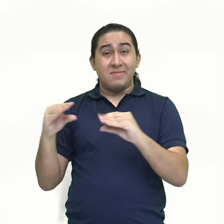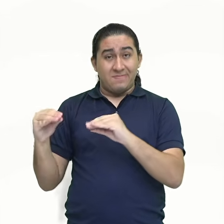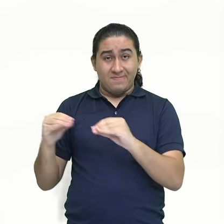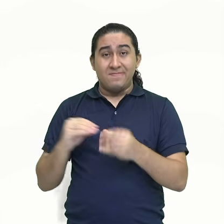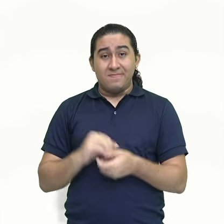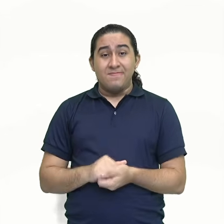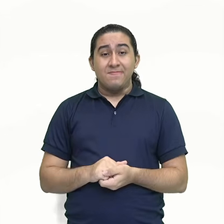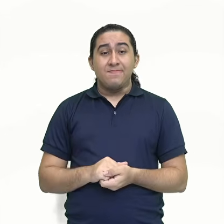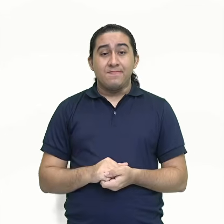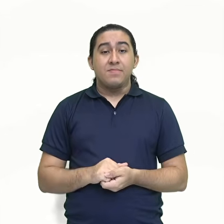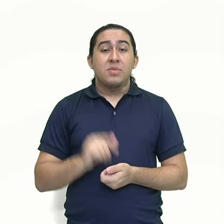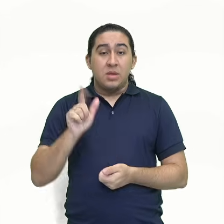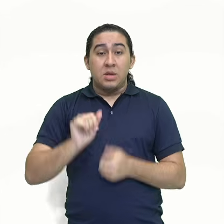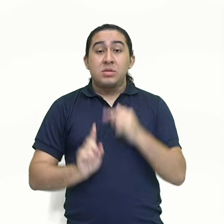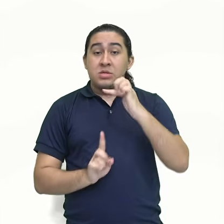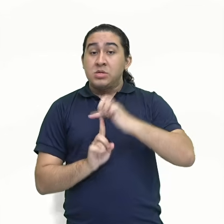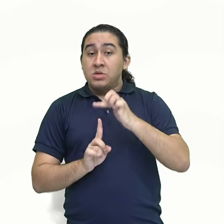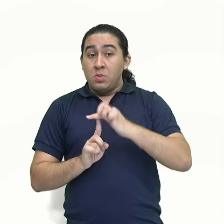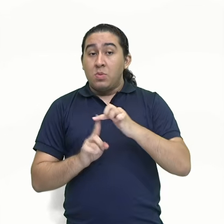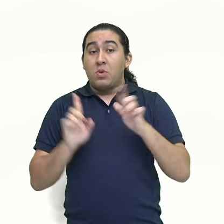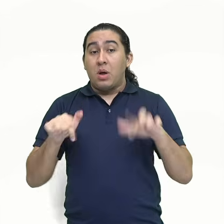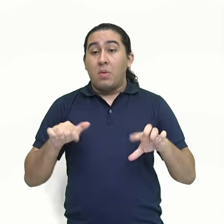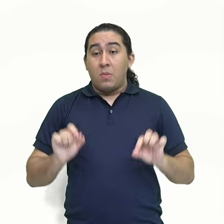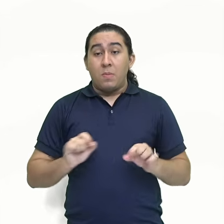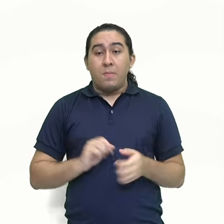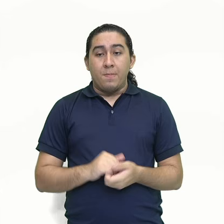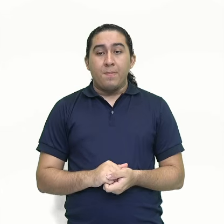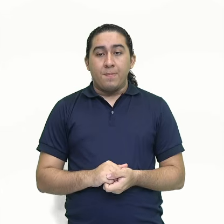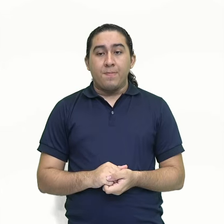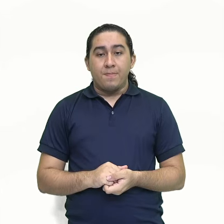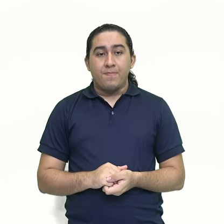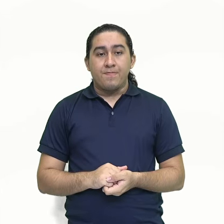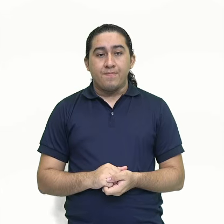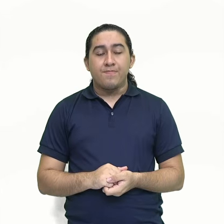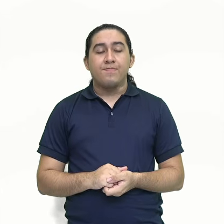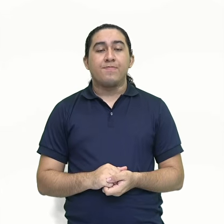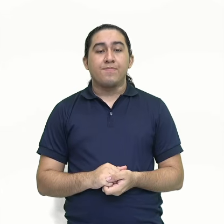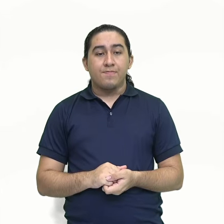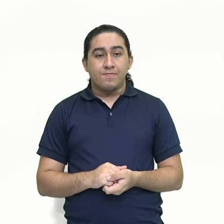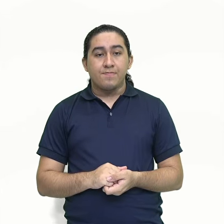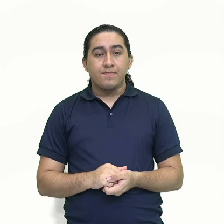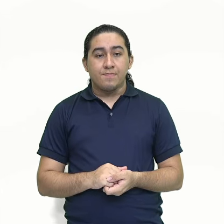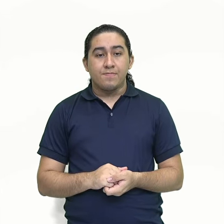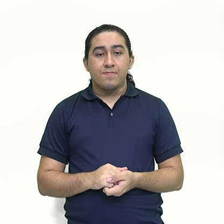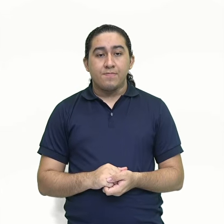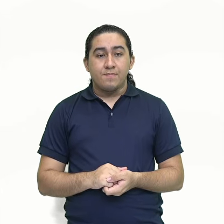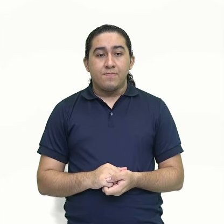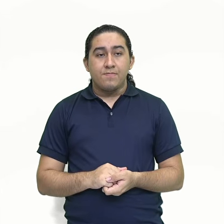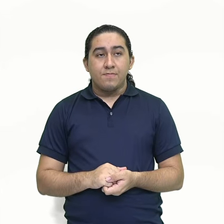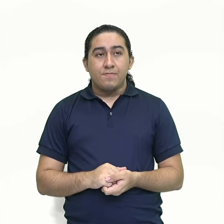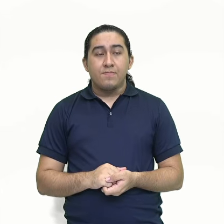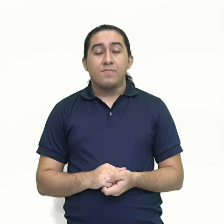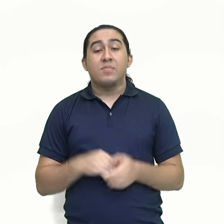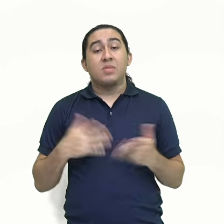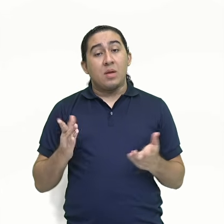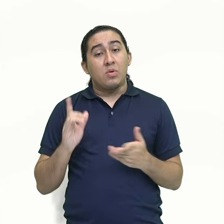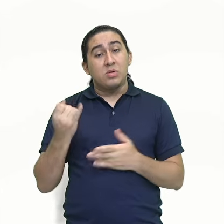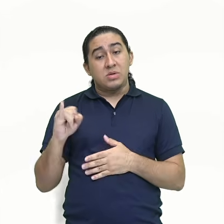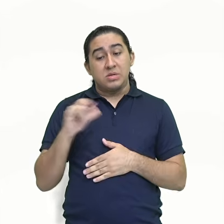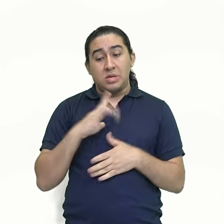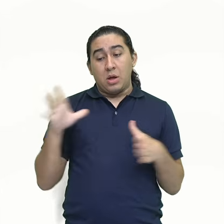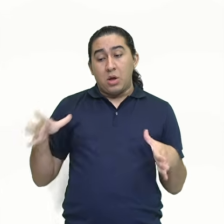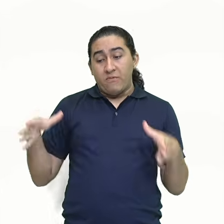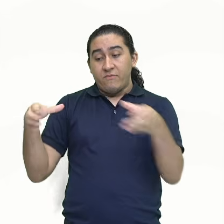né? Então, esse tipo de mocidade, né, vai ser trabalhosa. Então, aqui, como eu